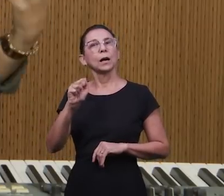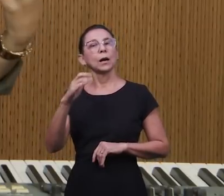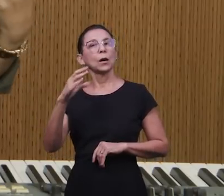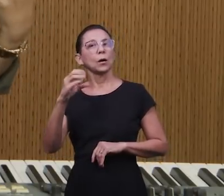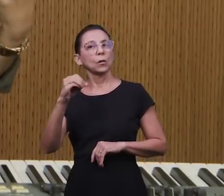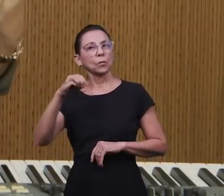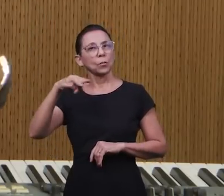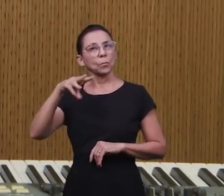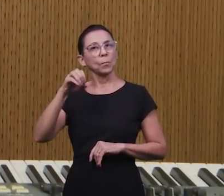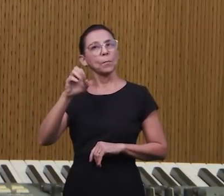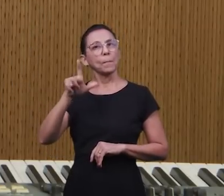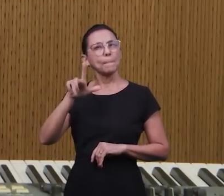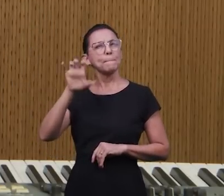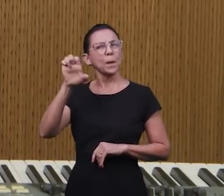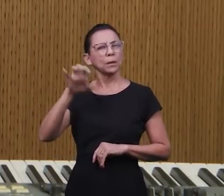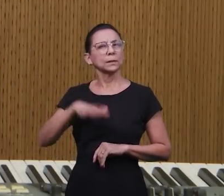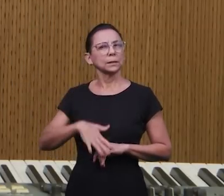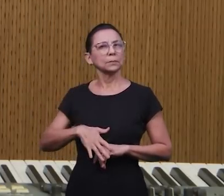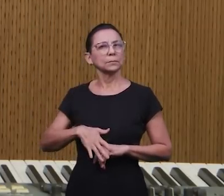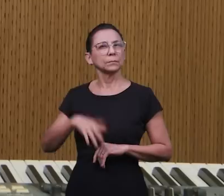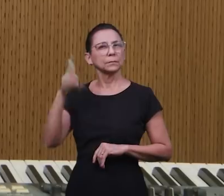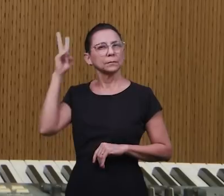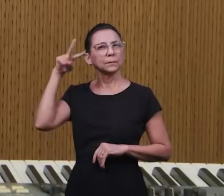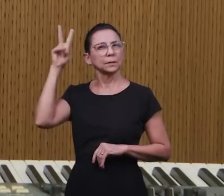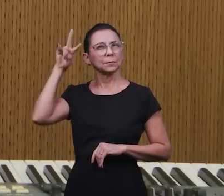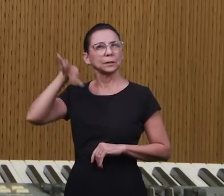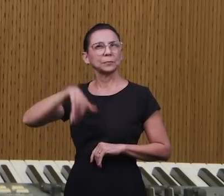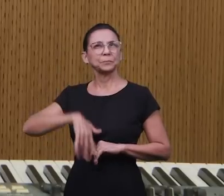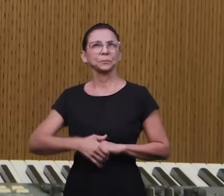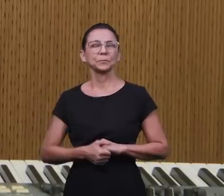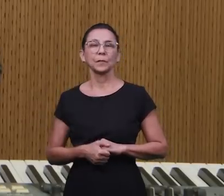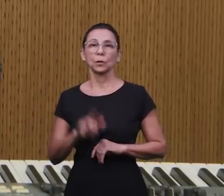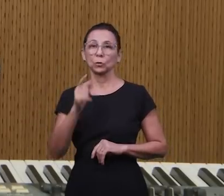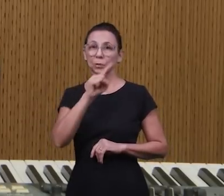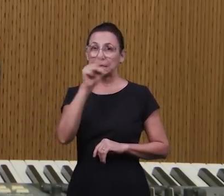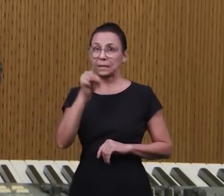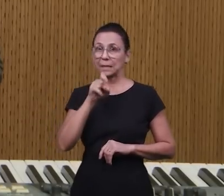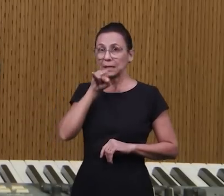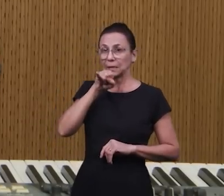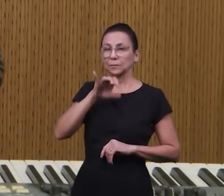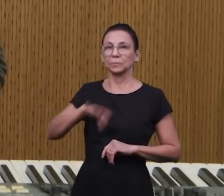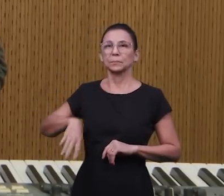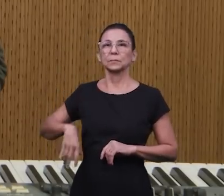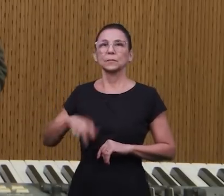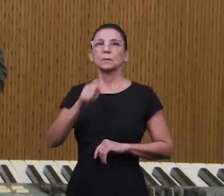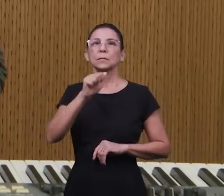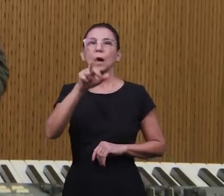essa abertura, ok? Com Z, inspirou.